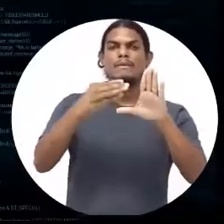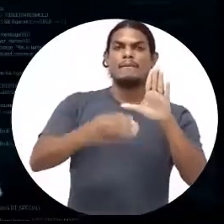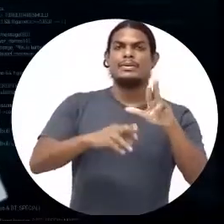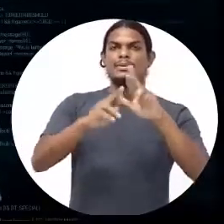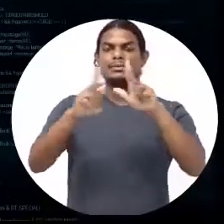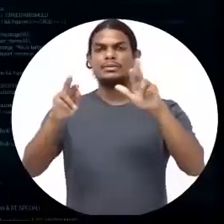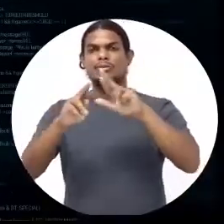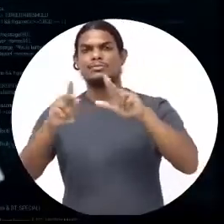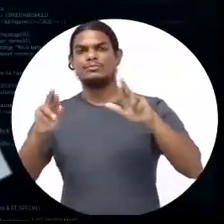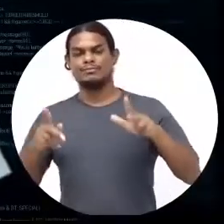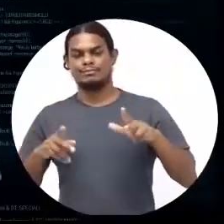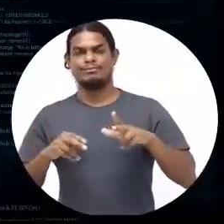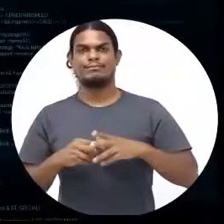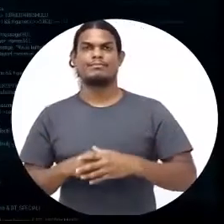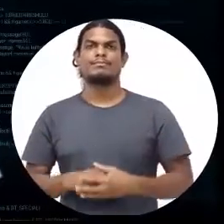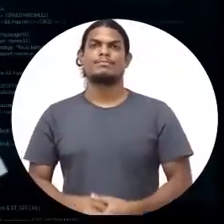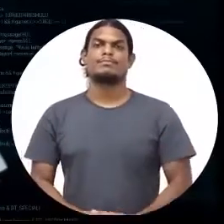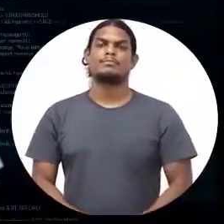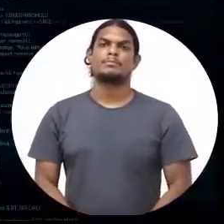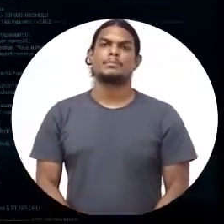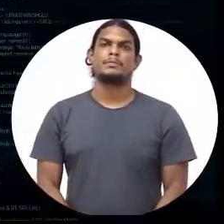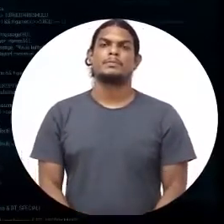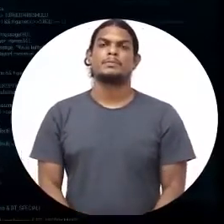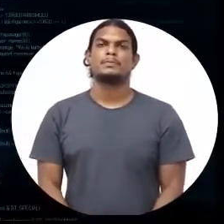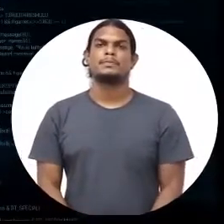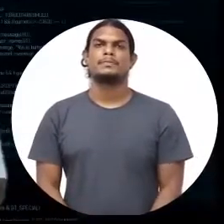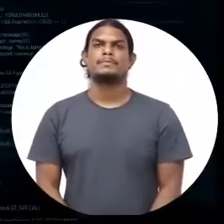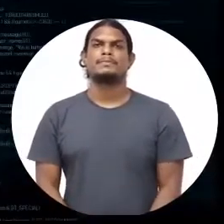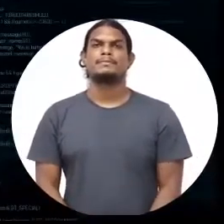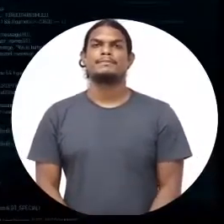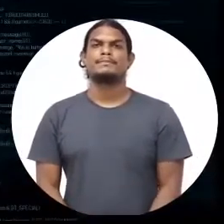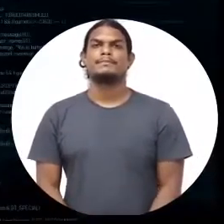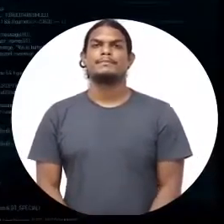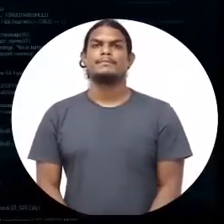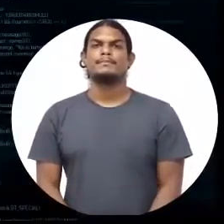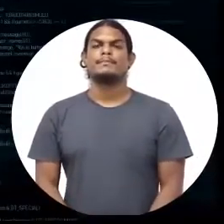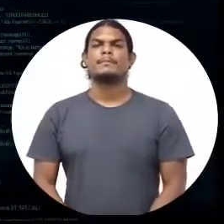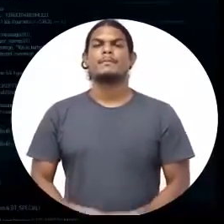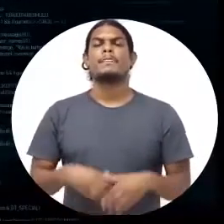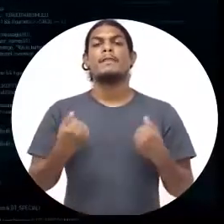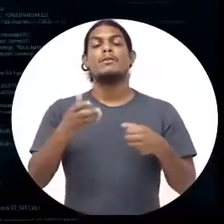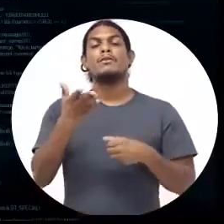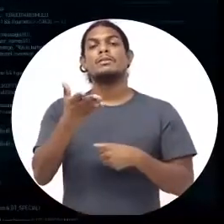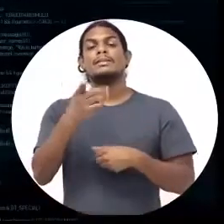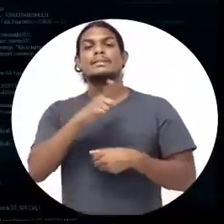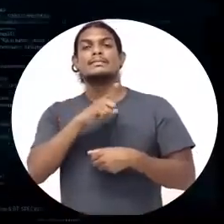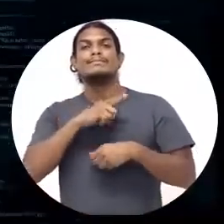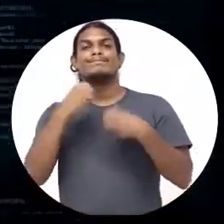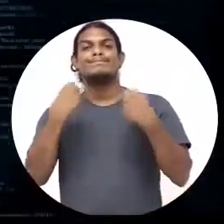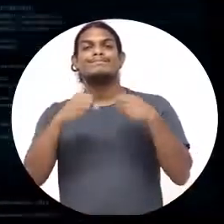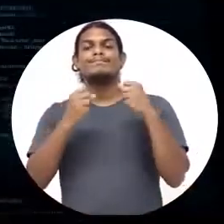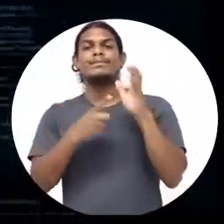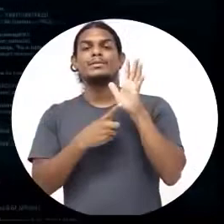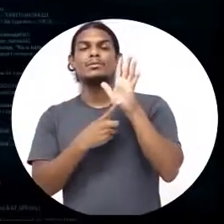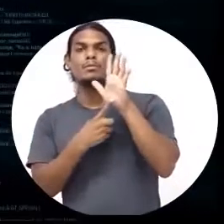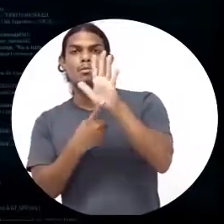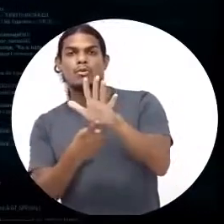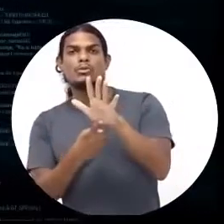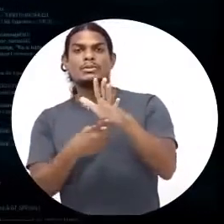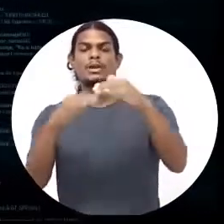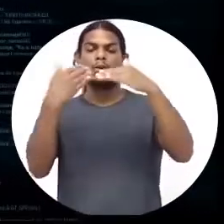um artifício legal que a gente vai usar. Quando a gente tiver necessidade de exibir